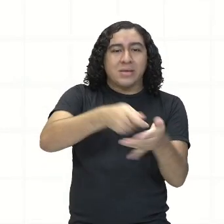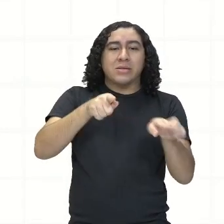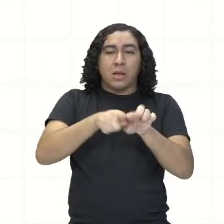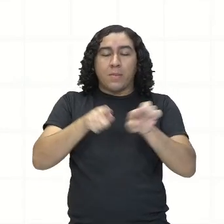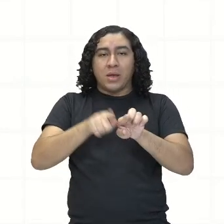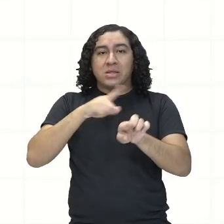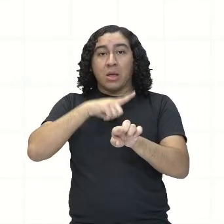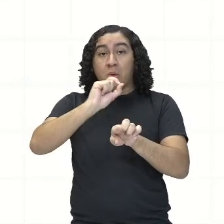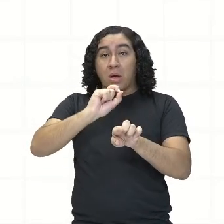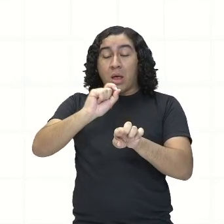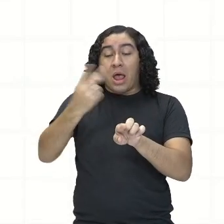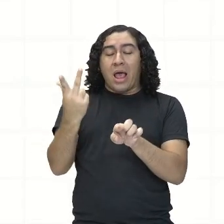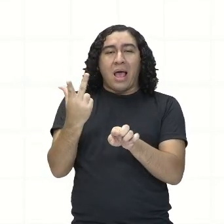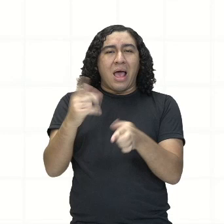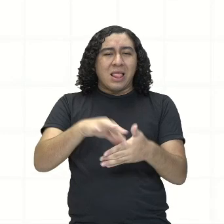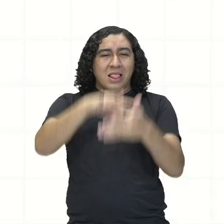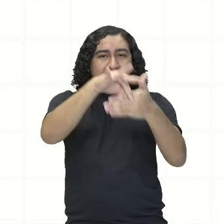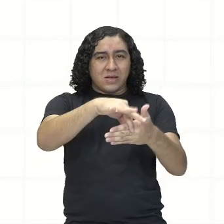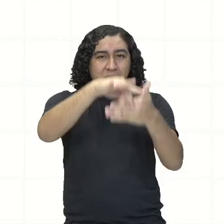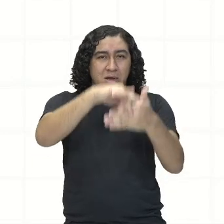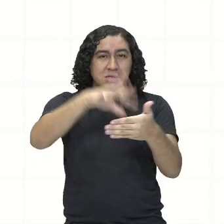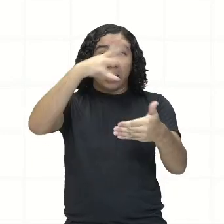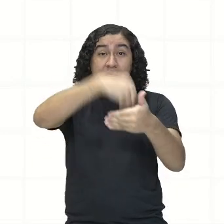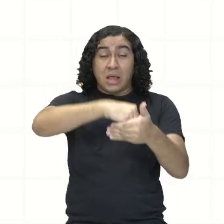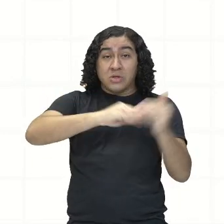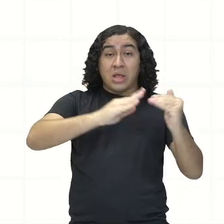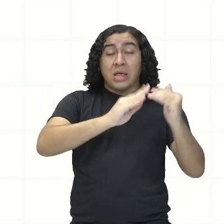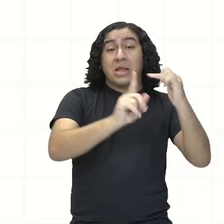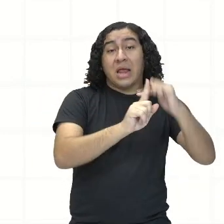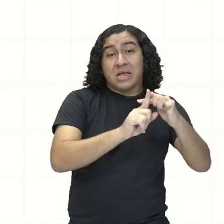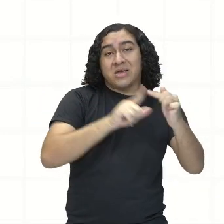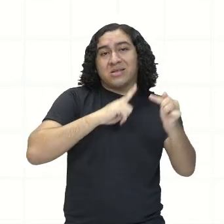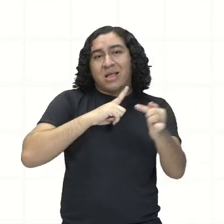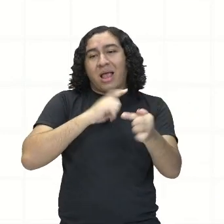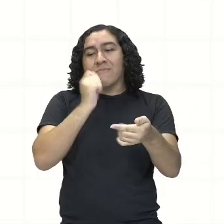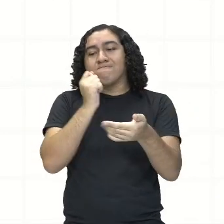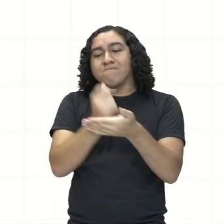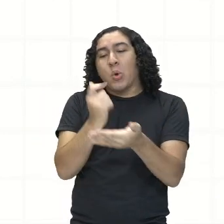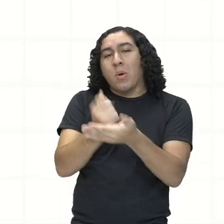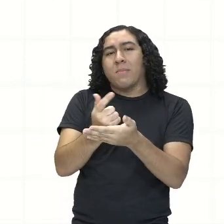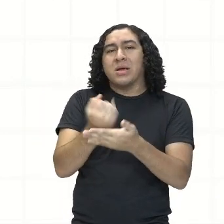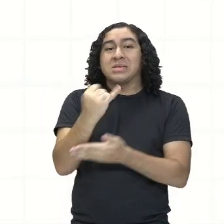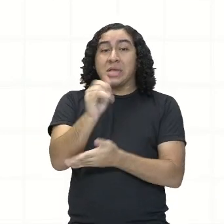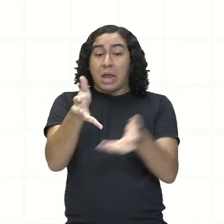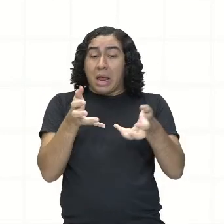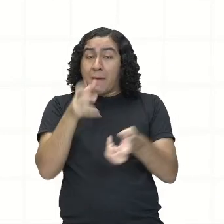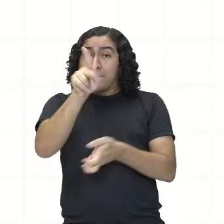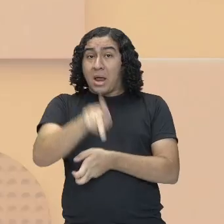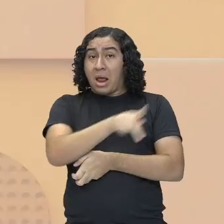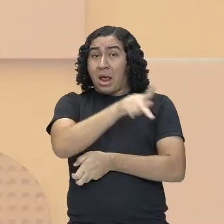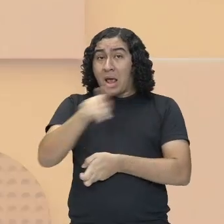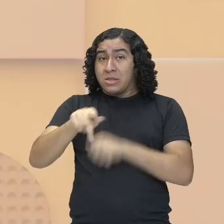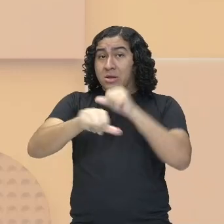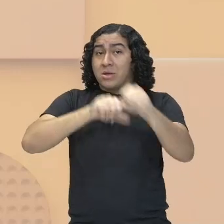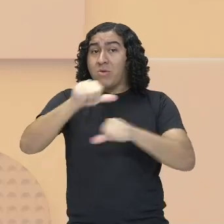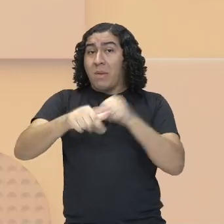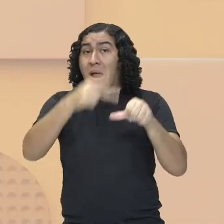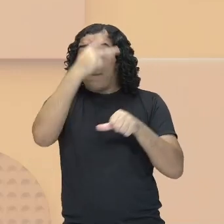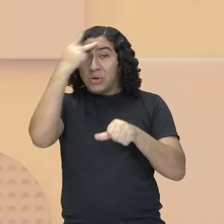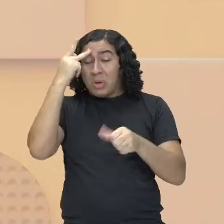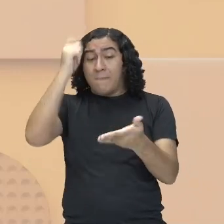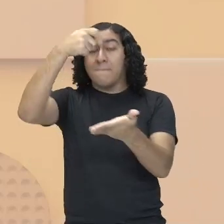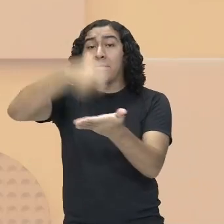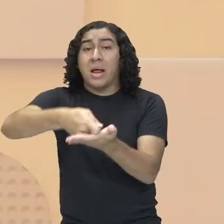venda de cargos eclesiásticos. Pasmem, né? Para ser padre, se pagava uma taxa e a pessoa se